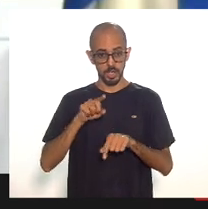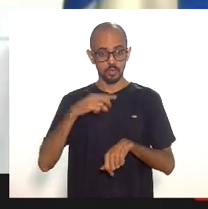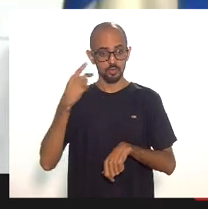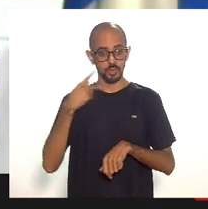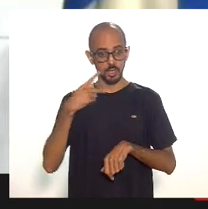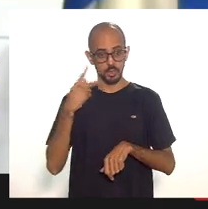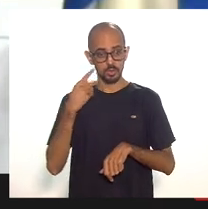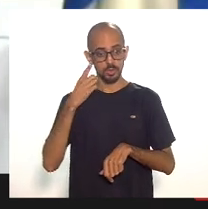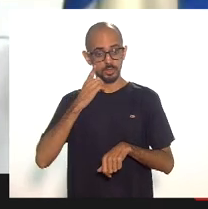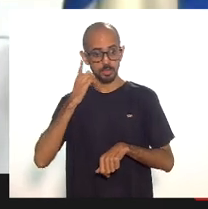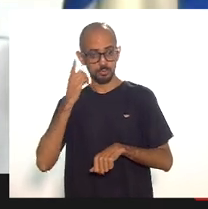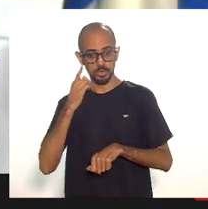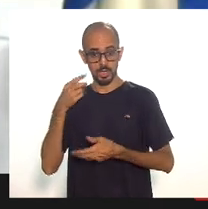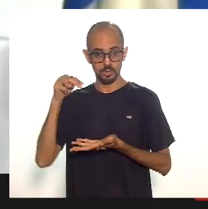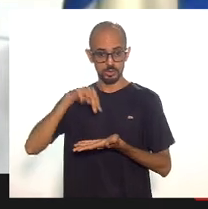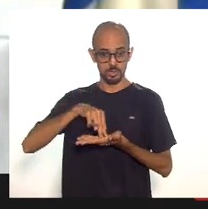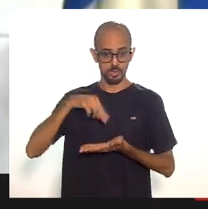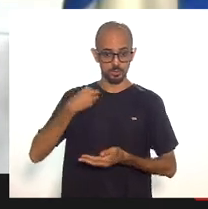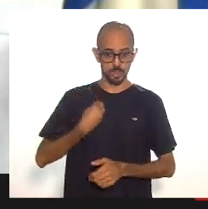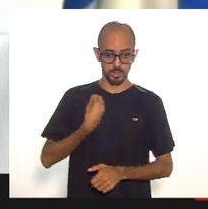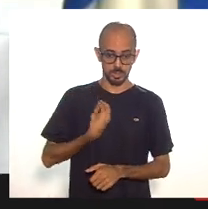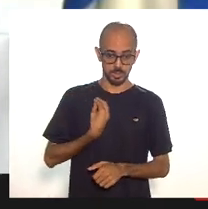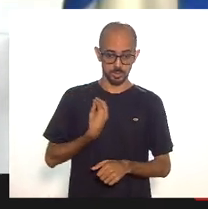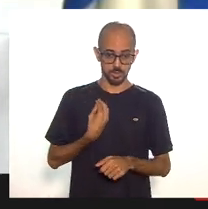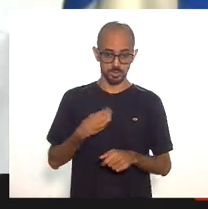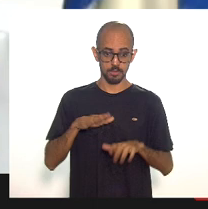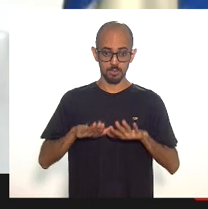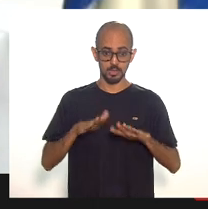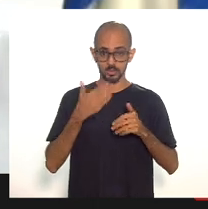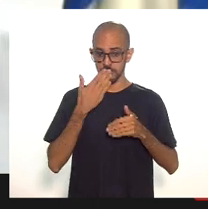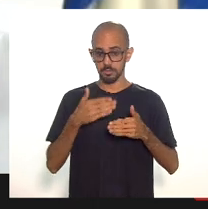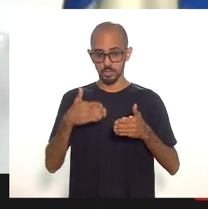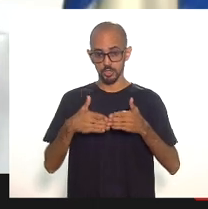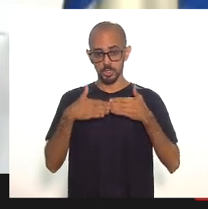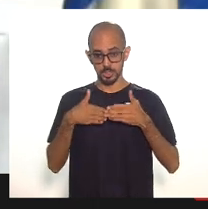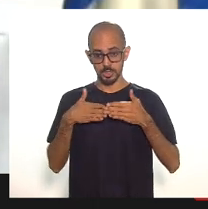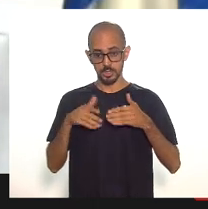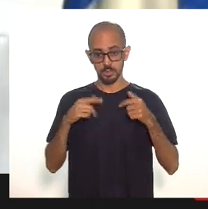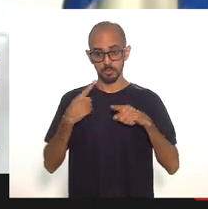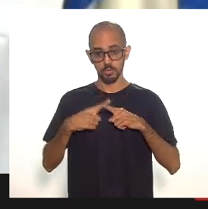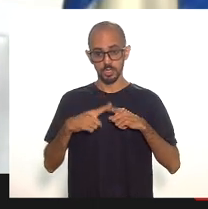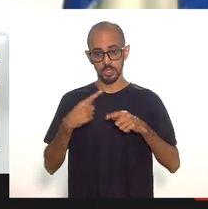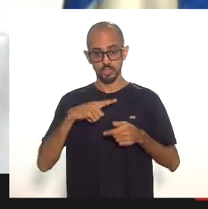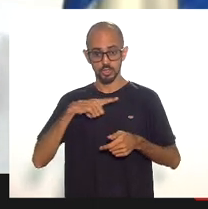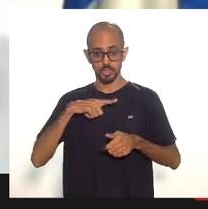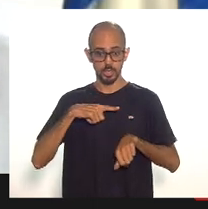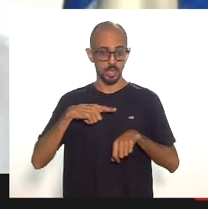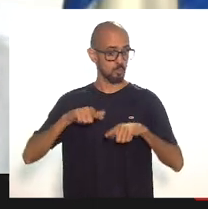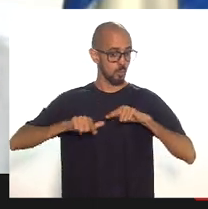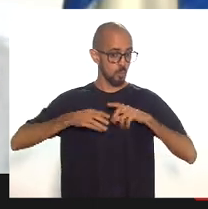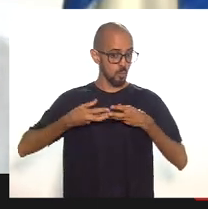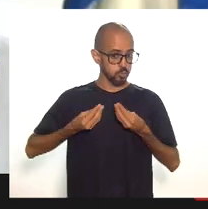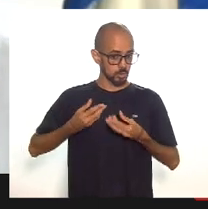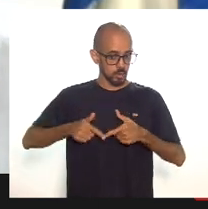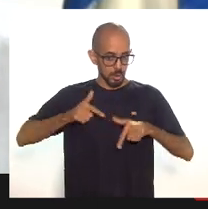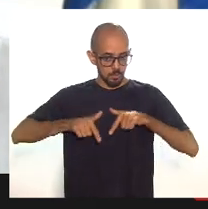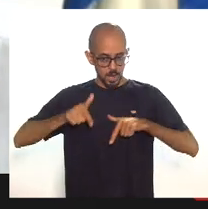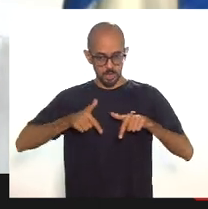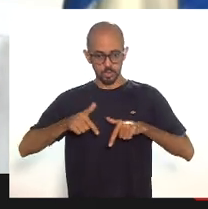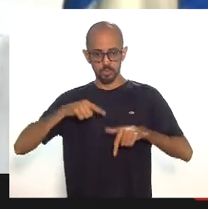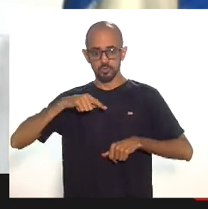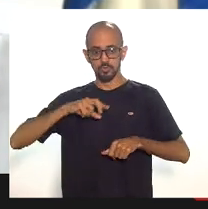que estão aqui presentes nessa audiência. Eu vou pedir licença, porque a gente está com os dias muito intensos, eu vou deixar uma pessoa da equipe